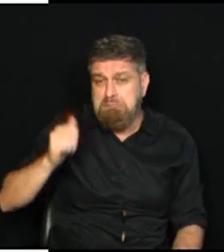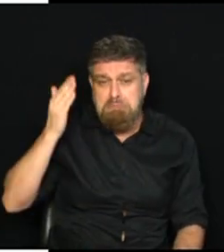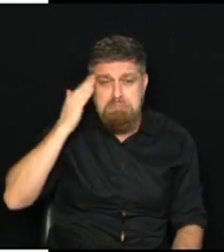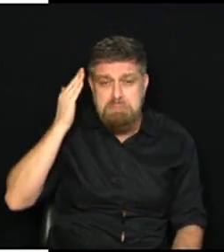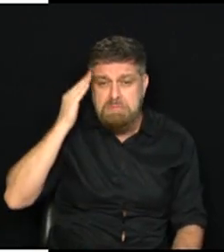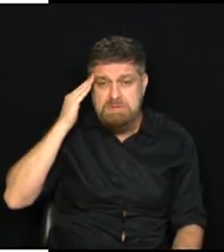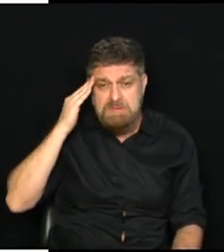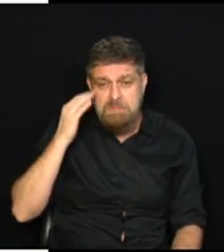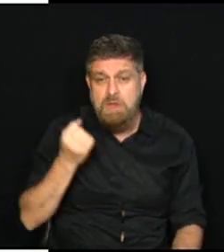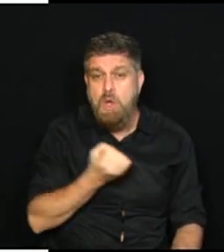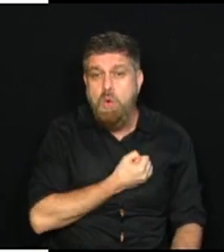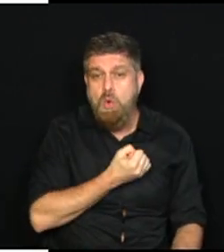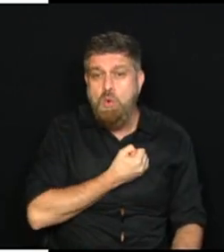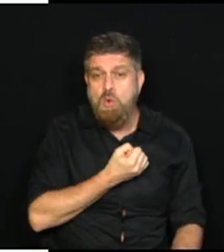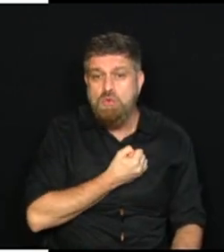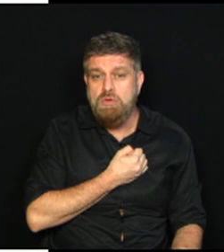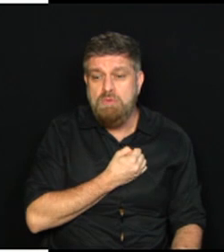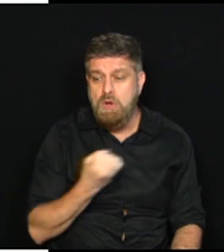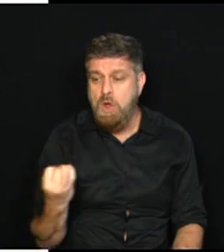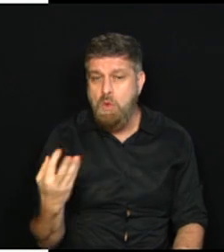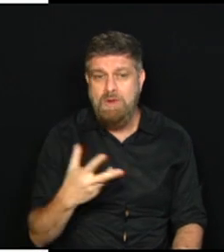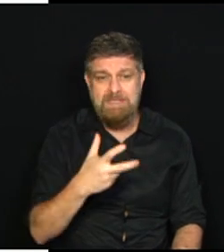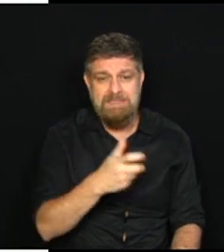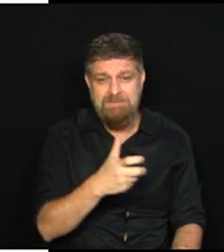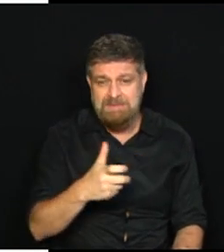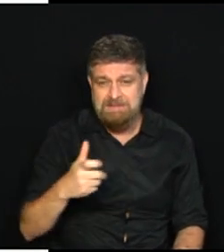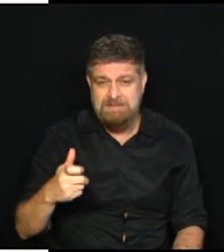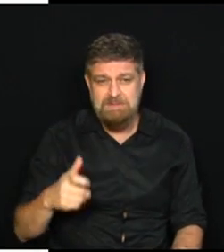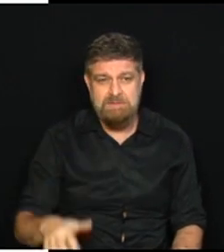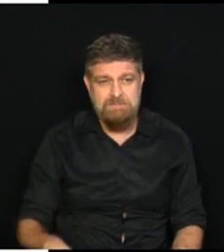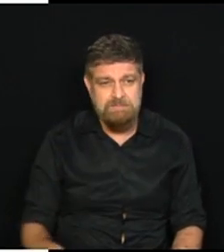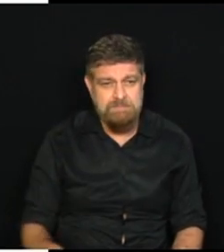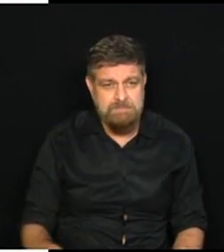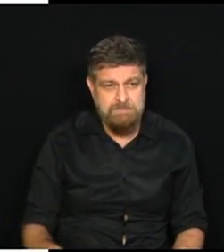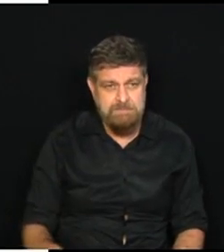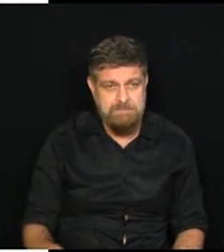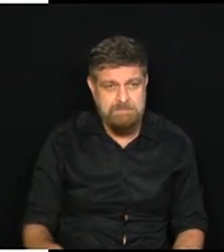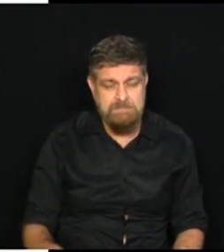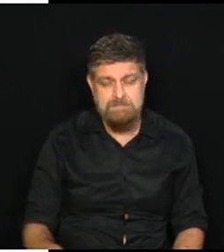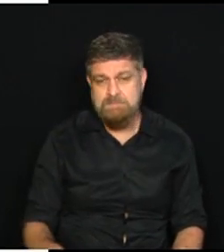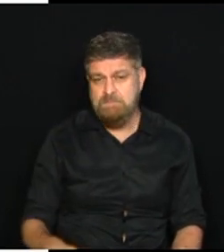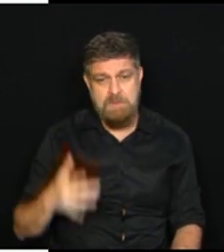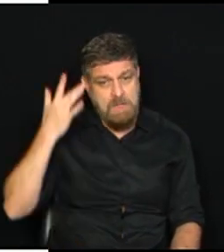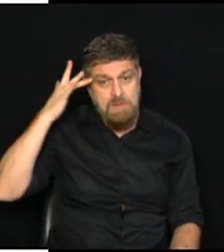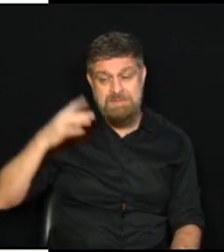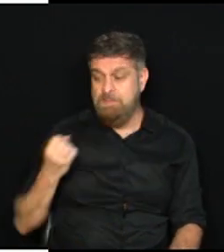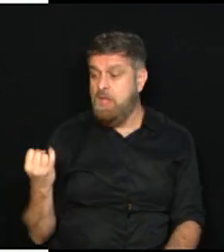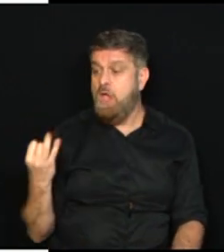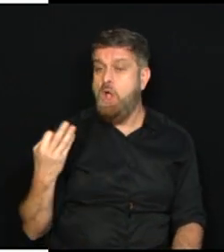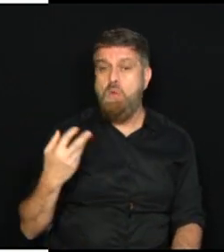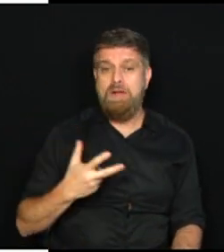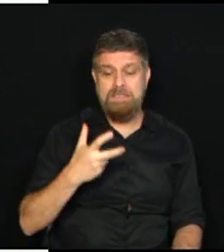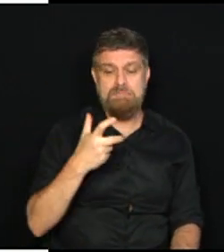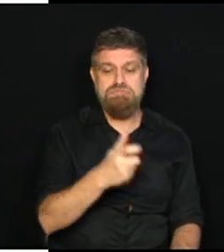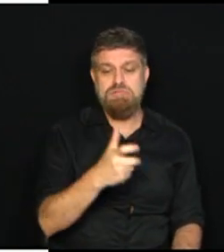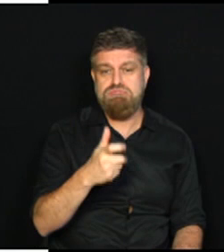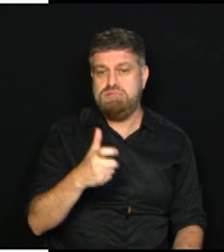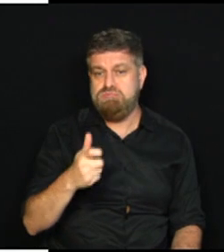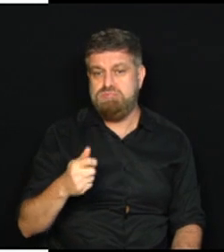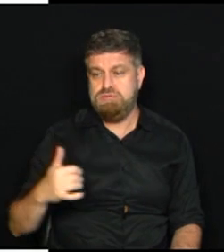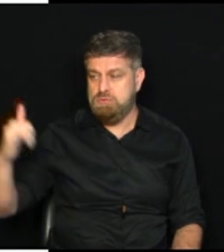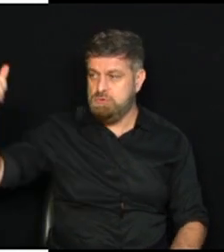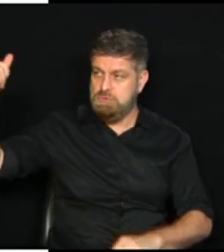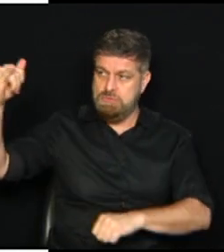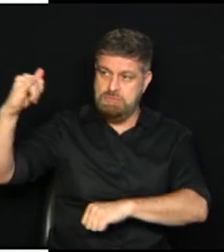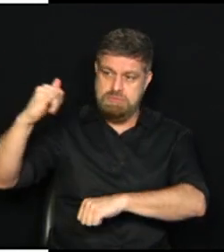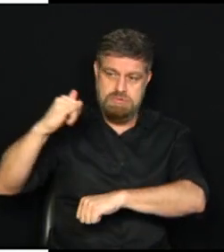número de doses que... Eu vou tirar a pressão lá. Número de doses que vão chegar, né, para Campinas,